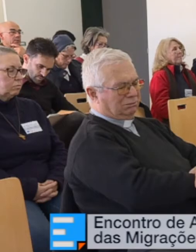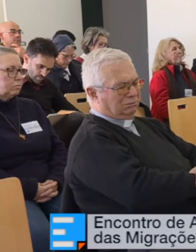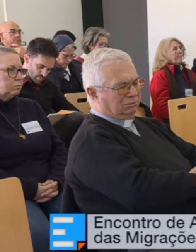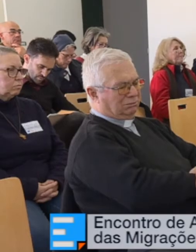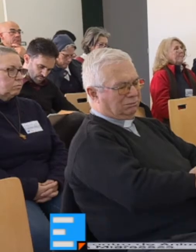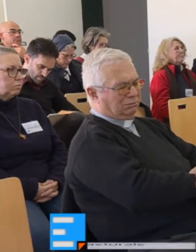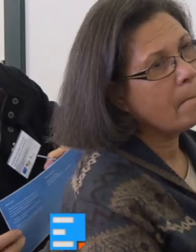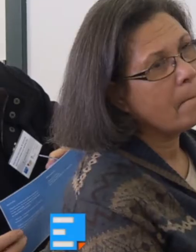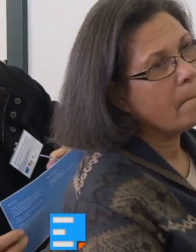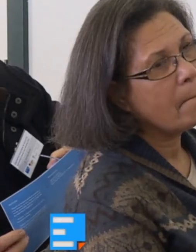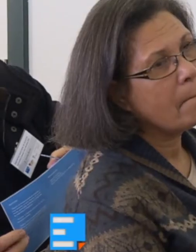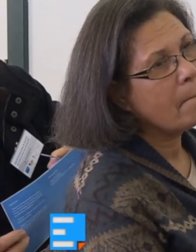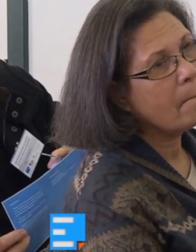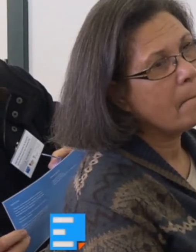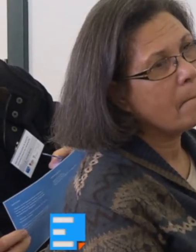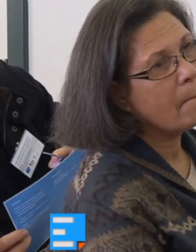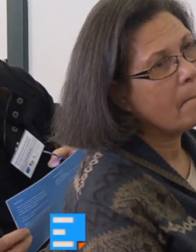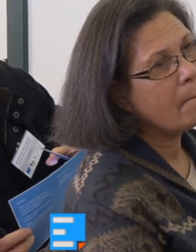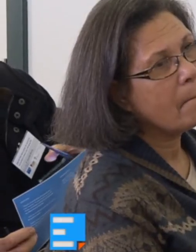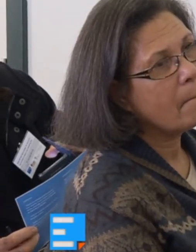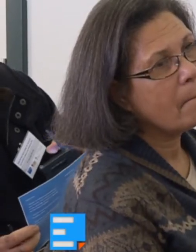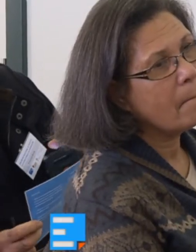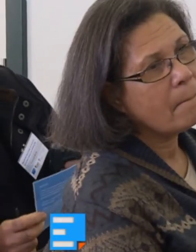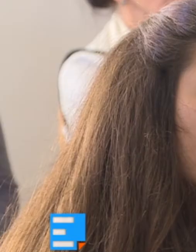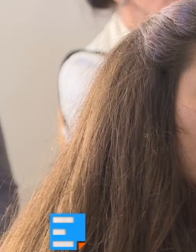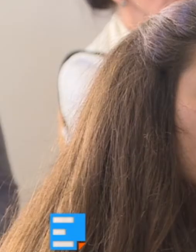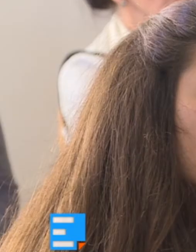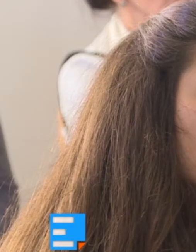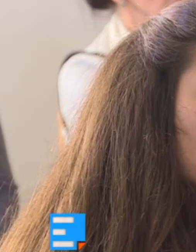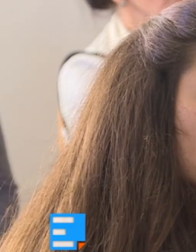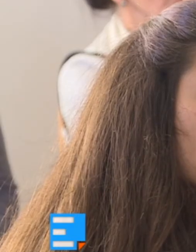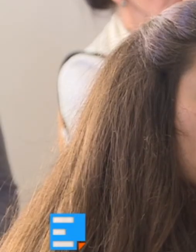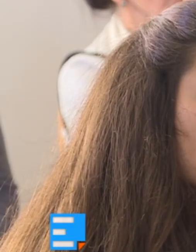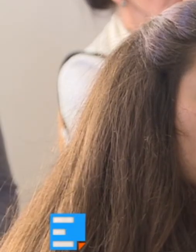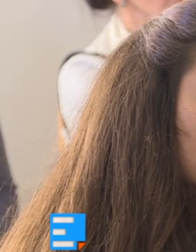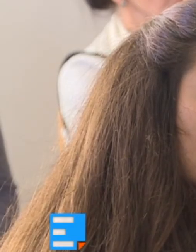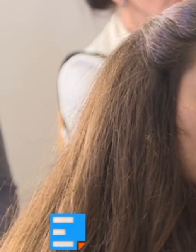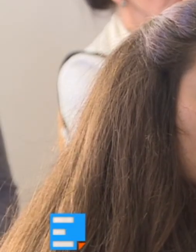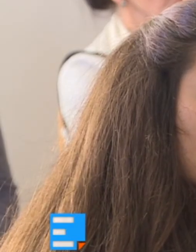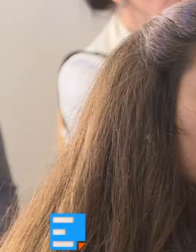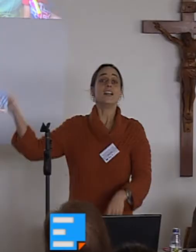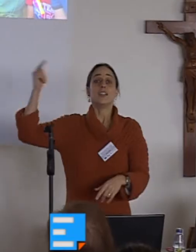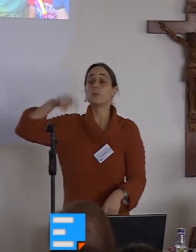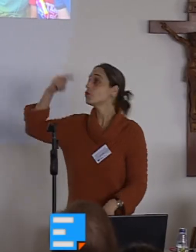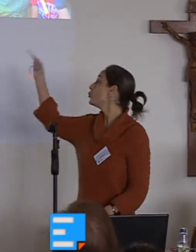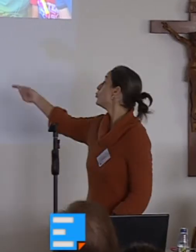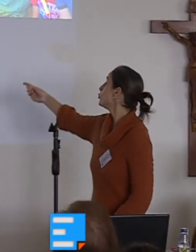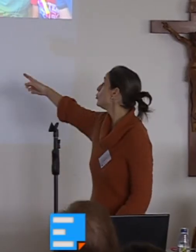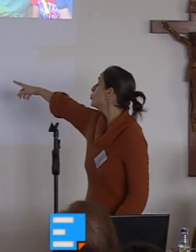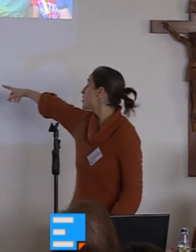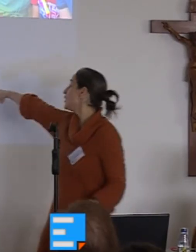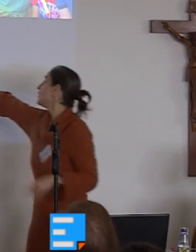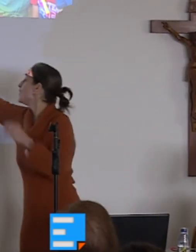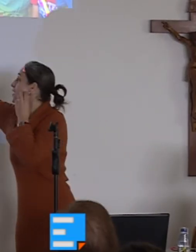concretizar a mensagem do Papa para o Dia Mundial do Migrante e Refugiado através de projetos em curso em Portugal. Joana